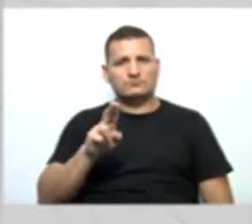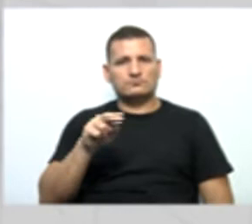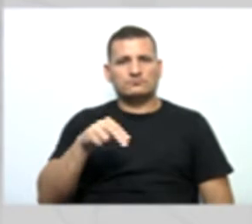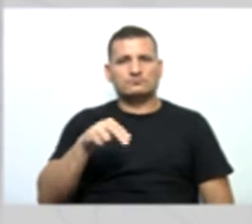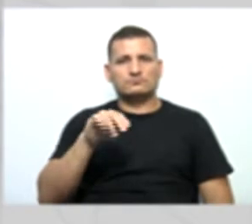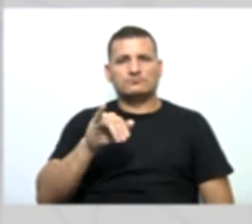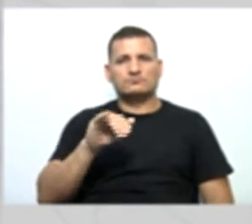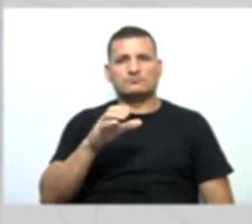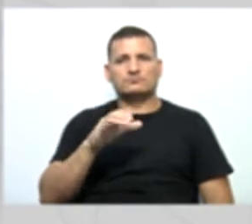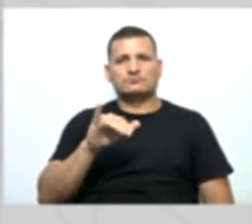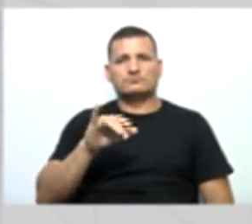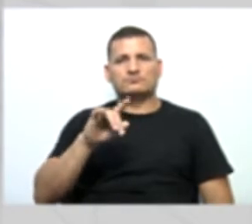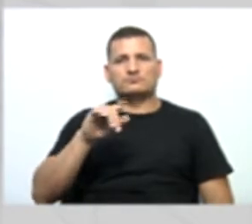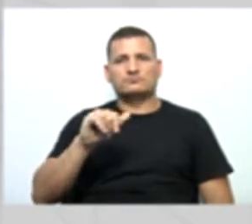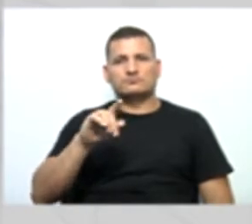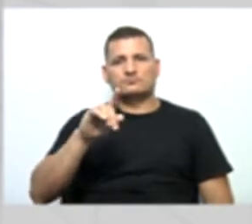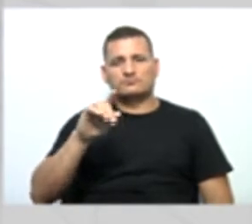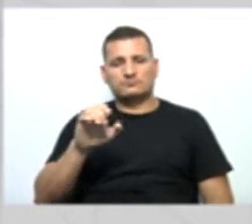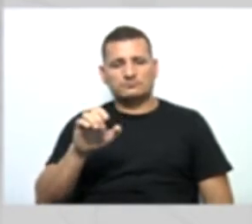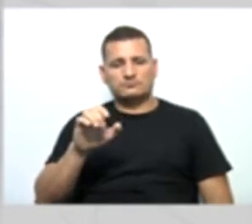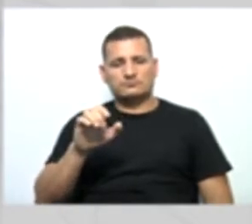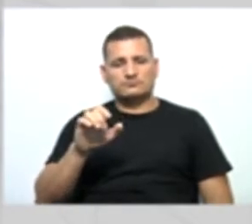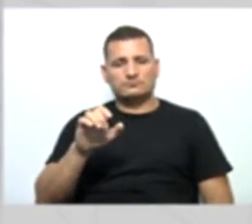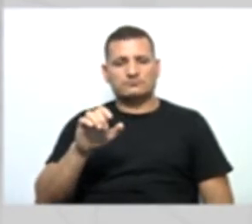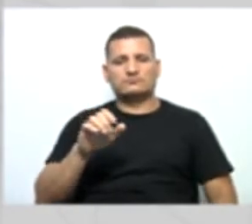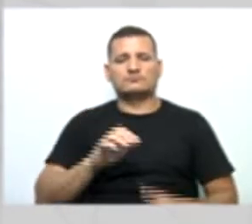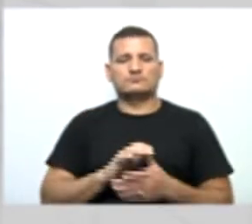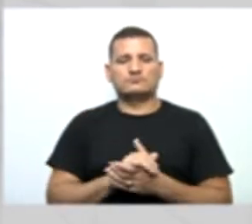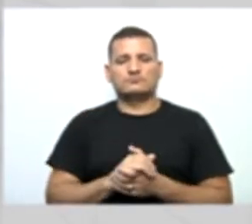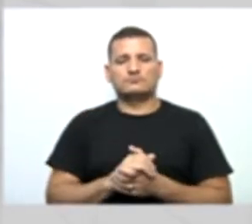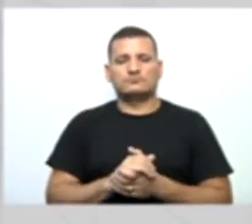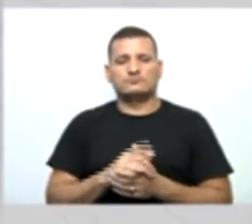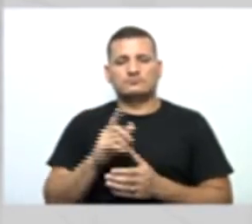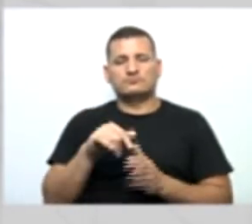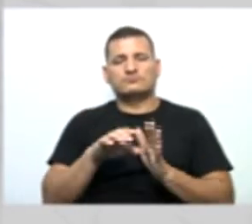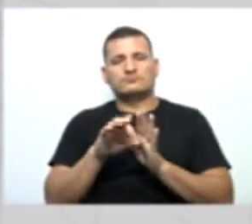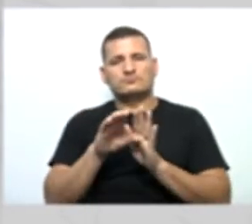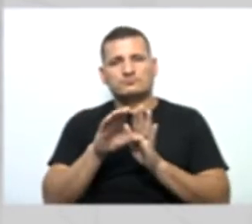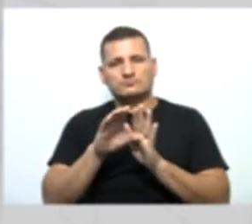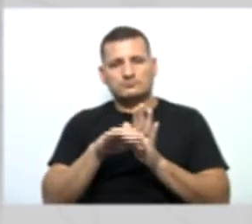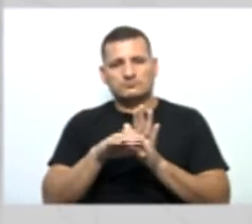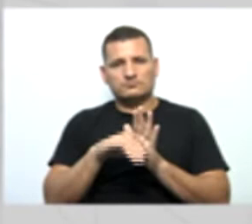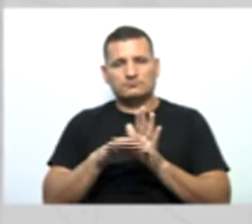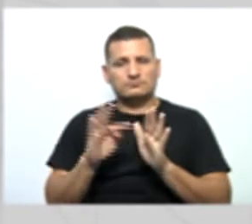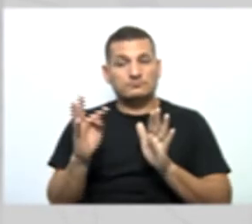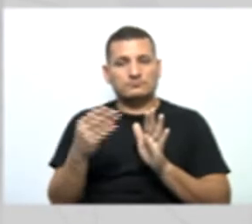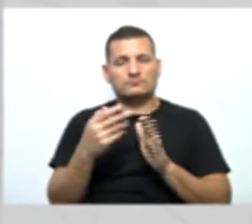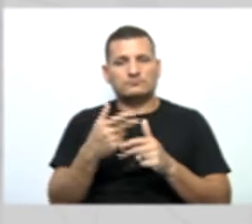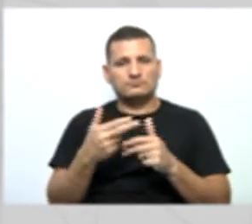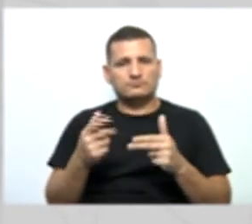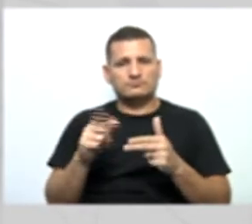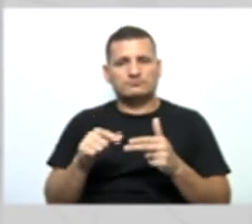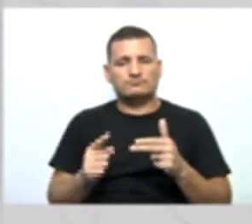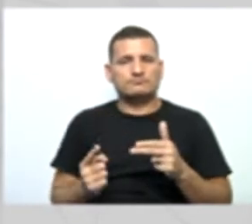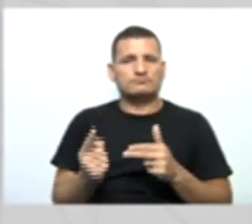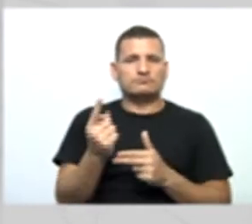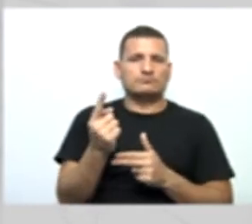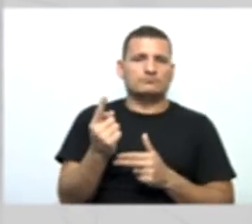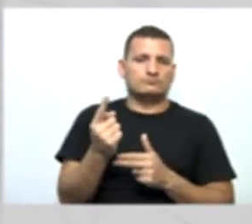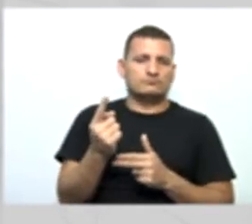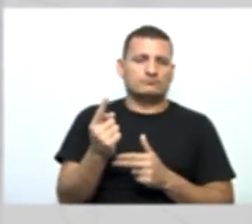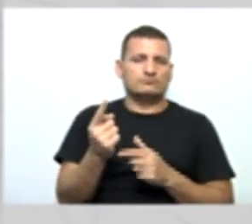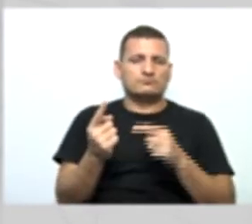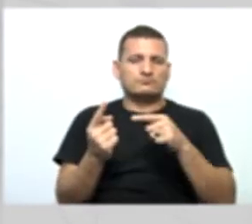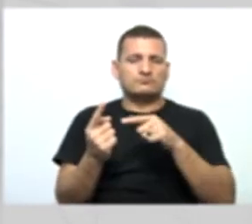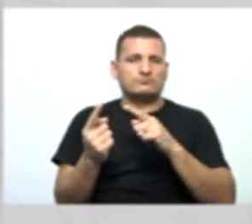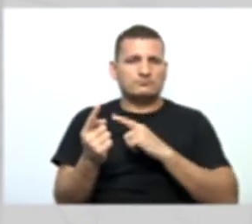mas fundamental dos objetos. Refere-se ao conceito de que todo objeto é único, ou seja, só